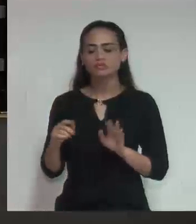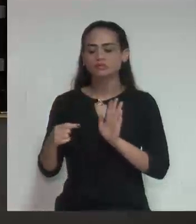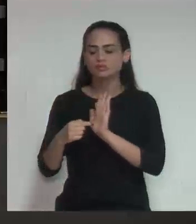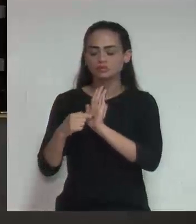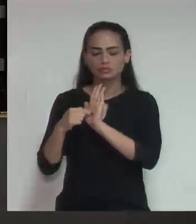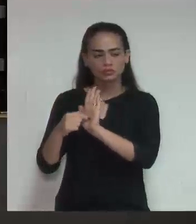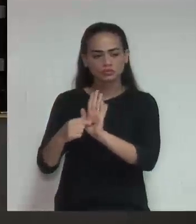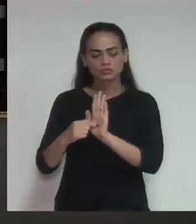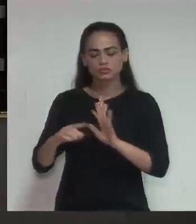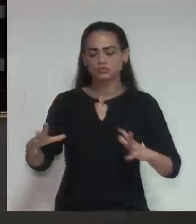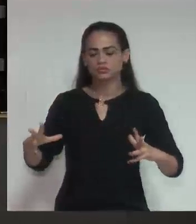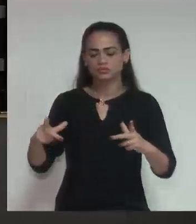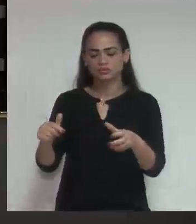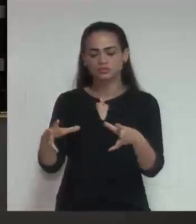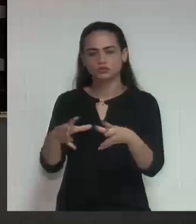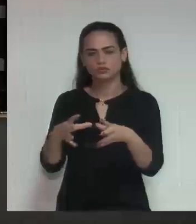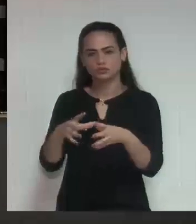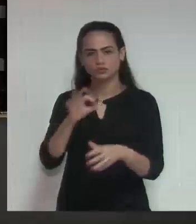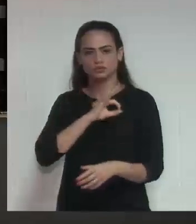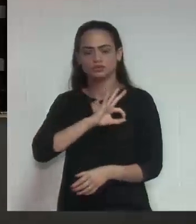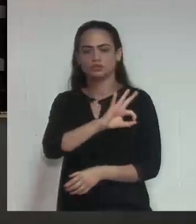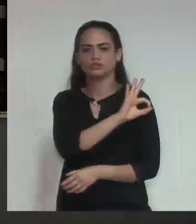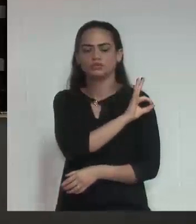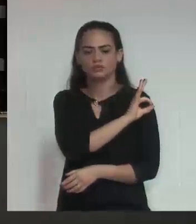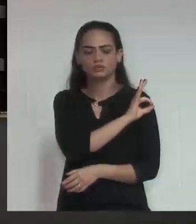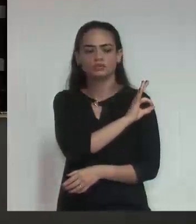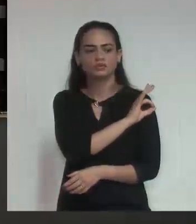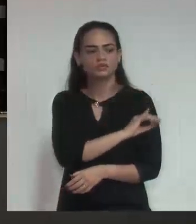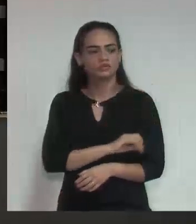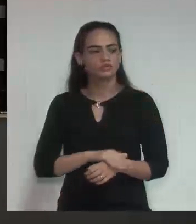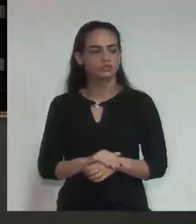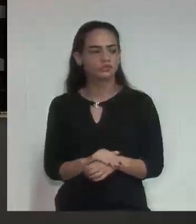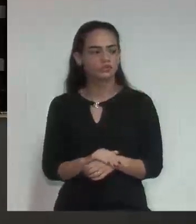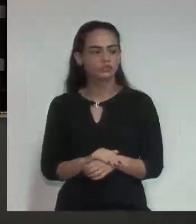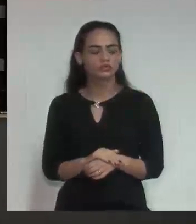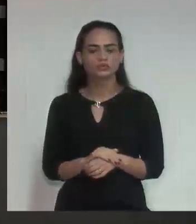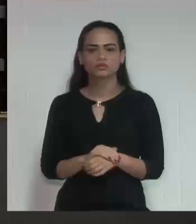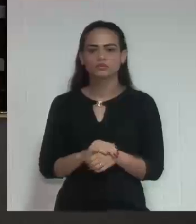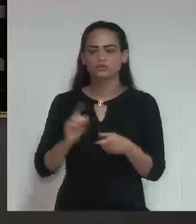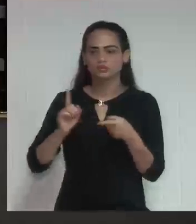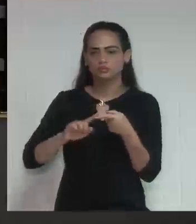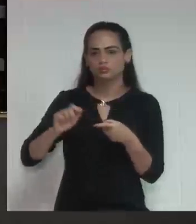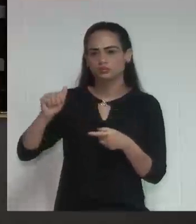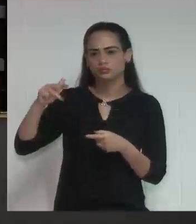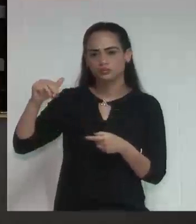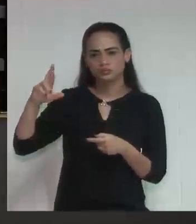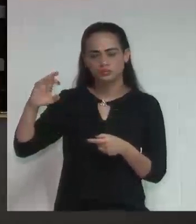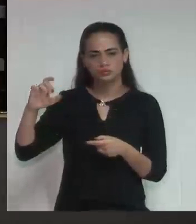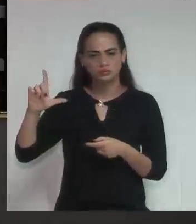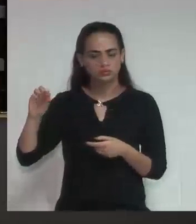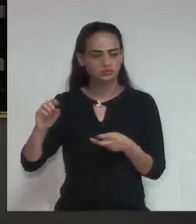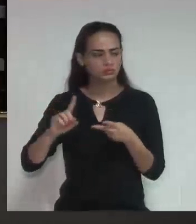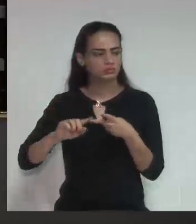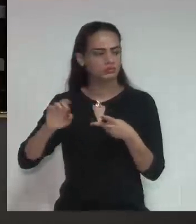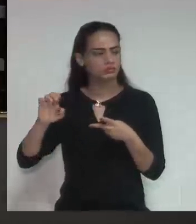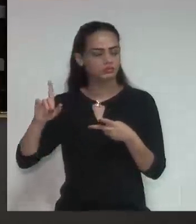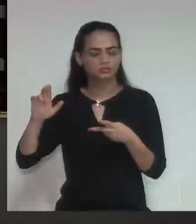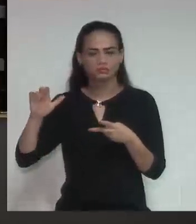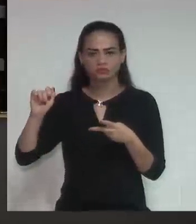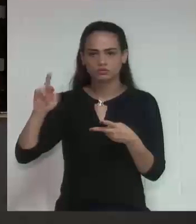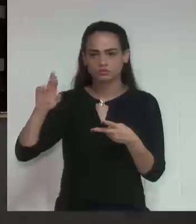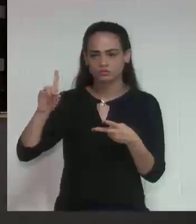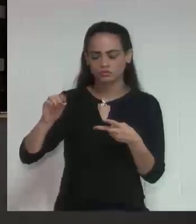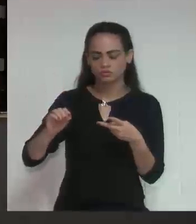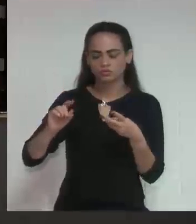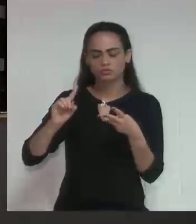aos membros da Guarda de Honra da nossa Guarda Civil Municipal, os senhores Marcelo Afonso Freitas, Eduardo Palaro, Rafael Pereira,